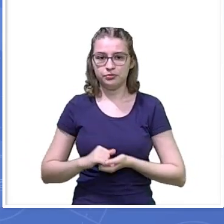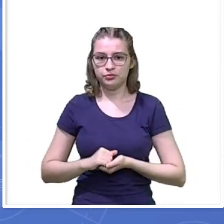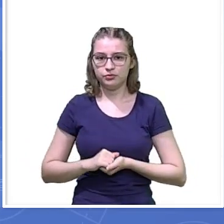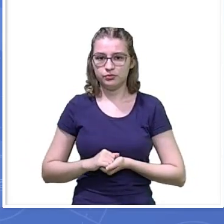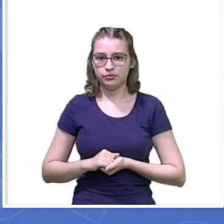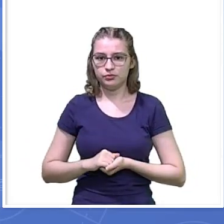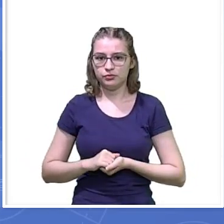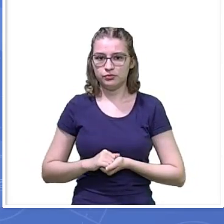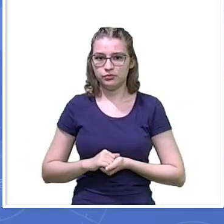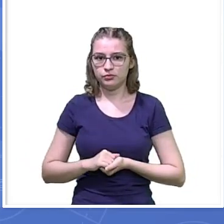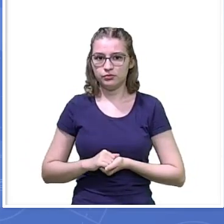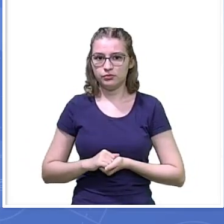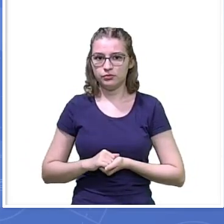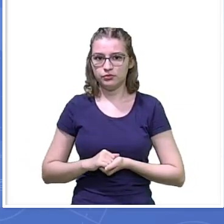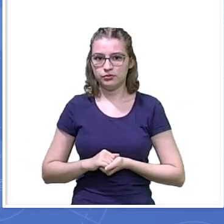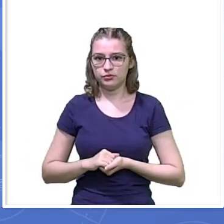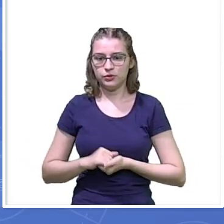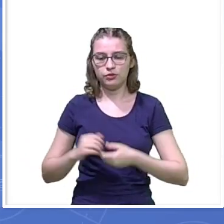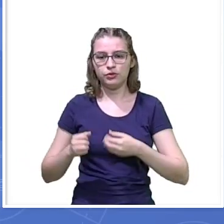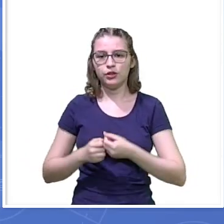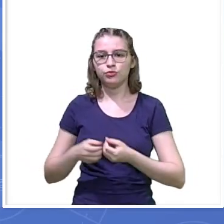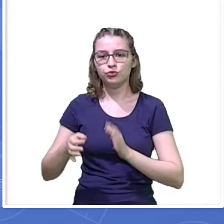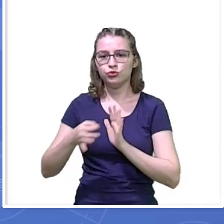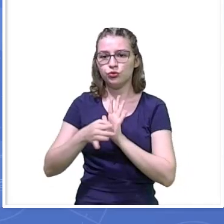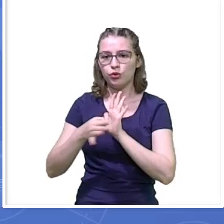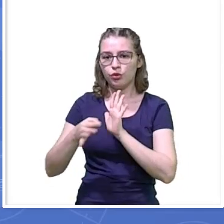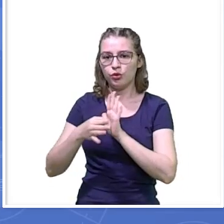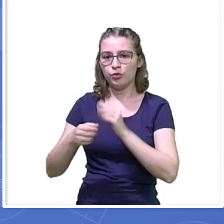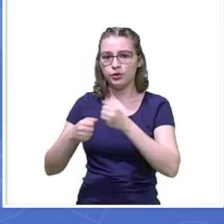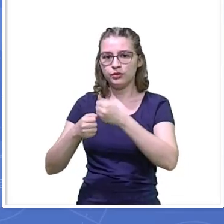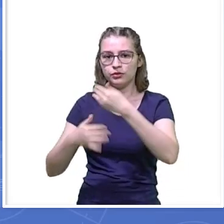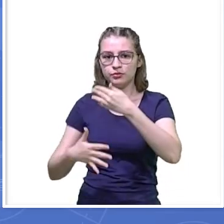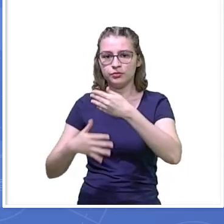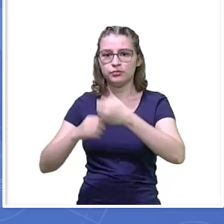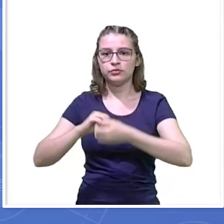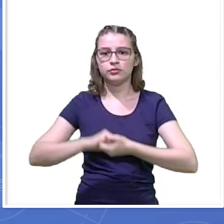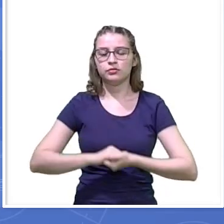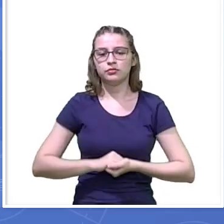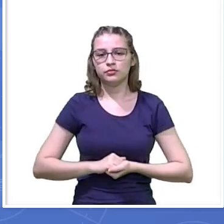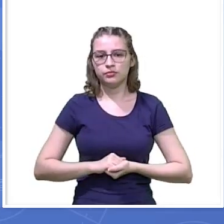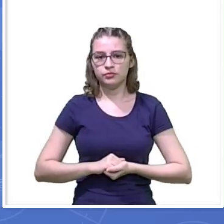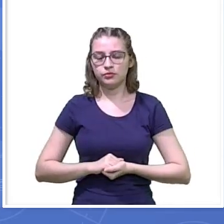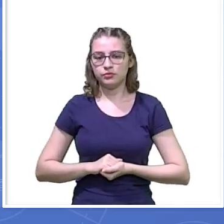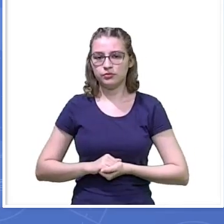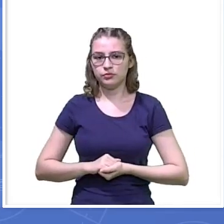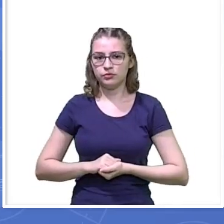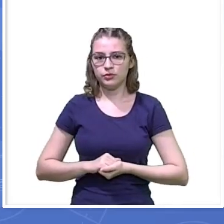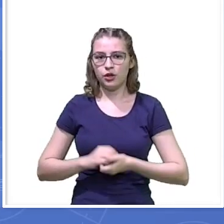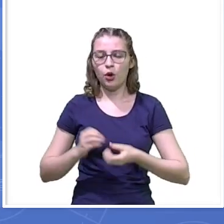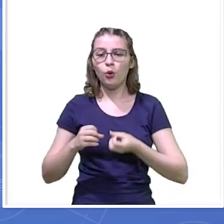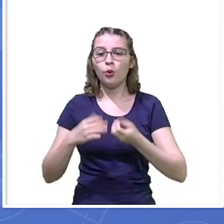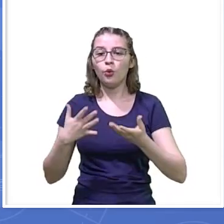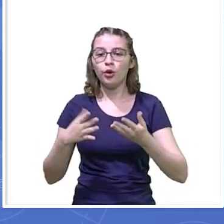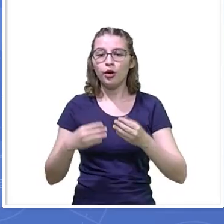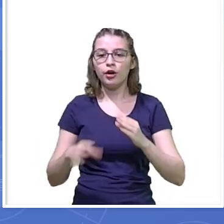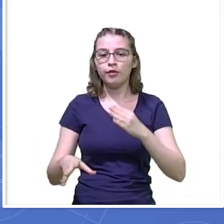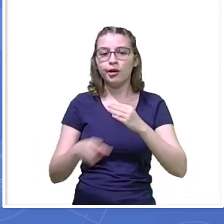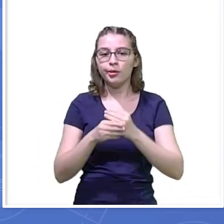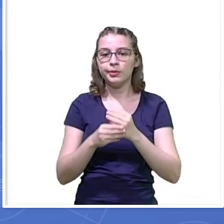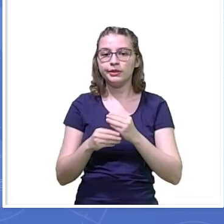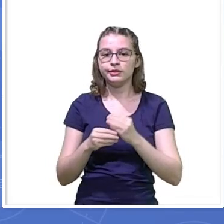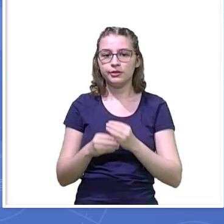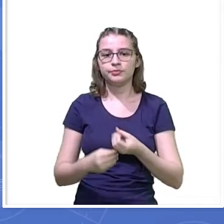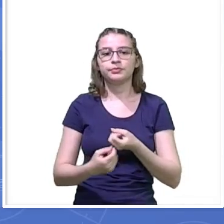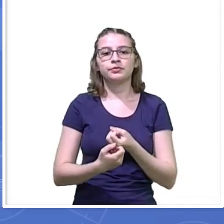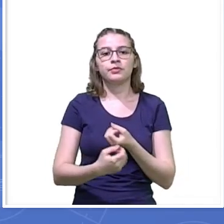no nosso comentário, né? A resposta que preenche ali o texto é a letra C, latitude,